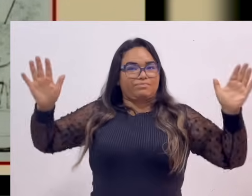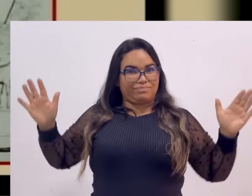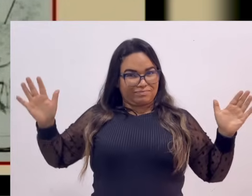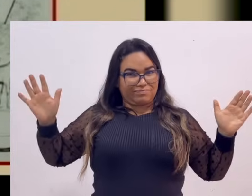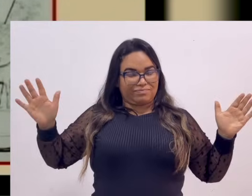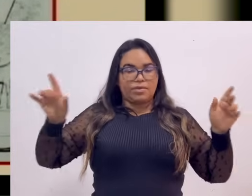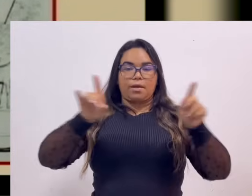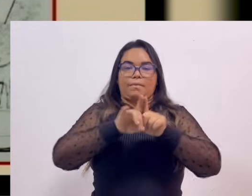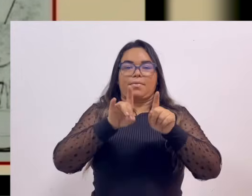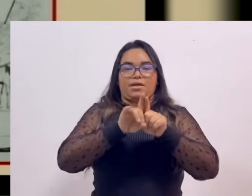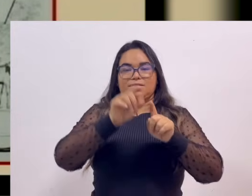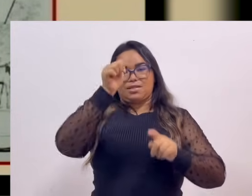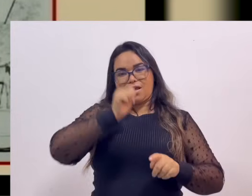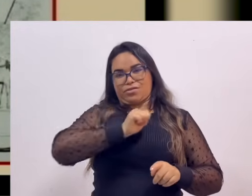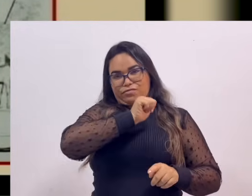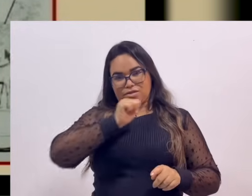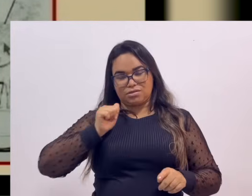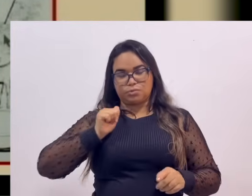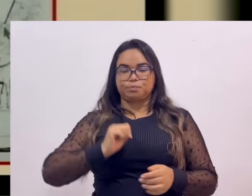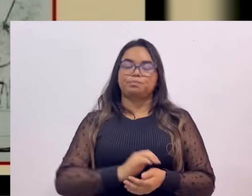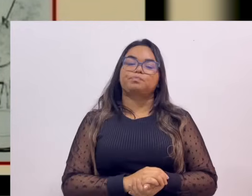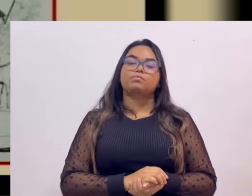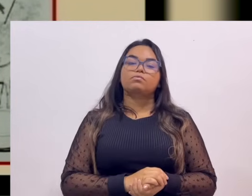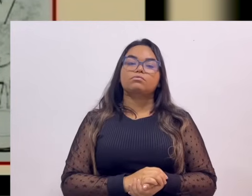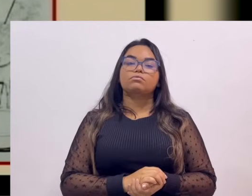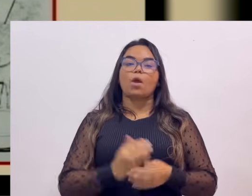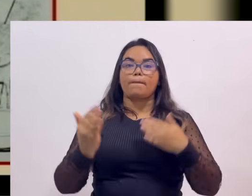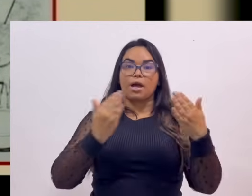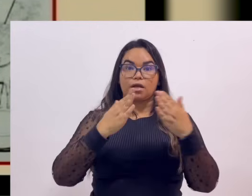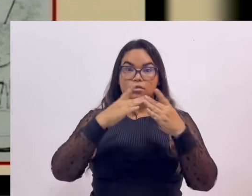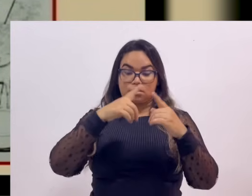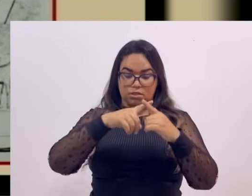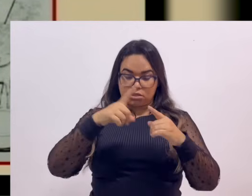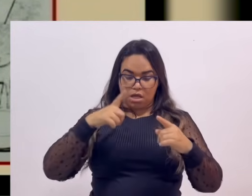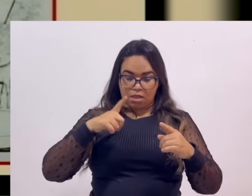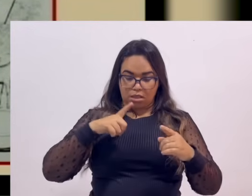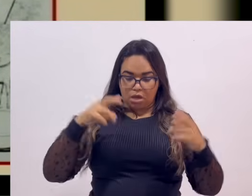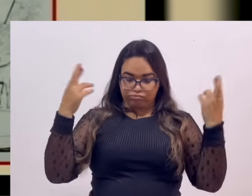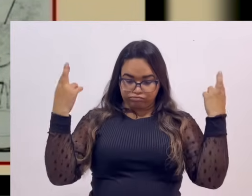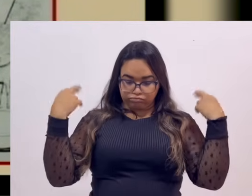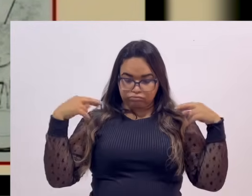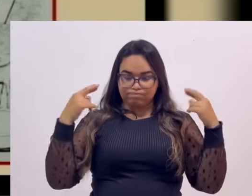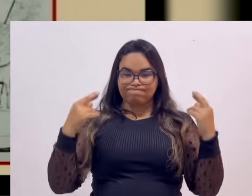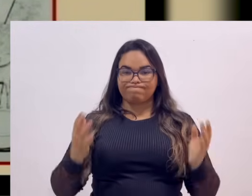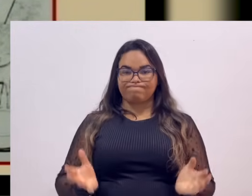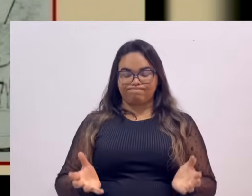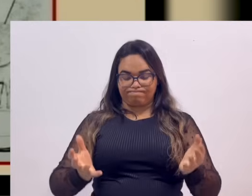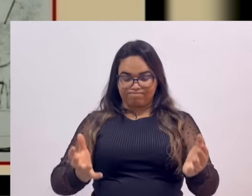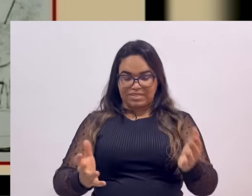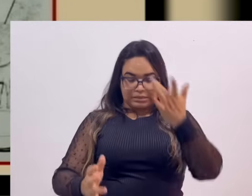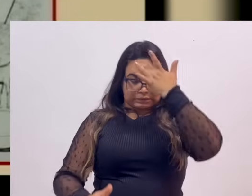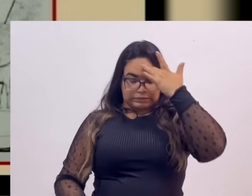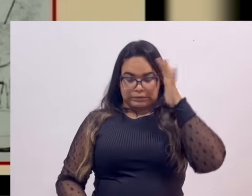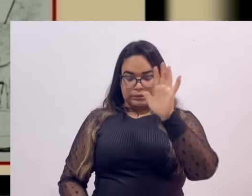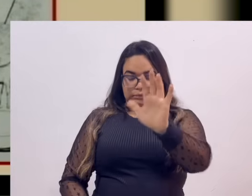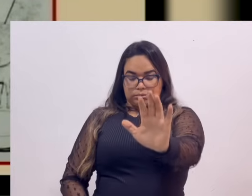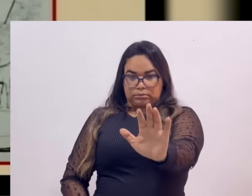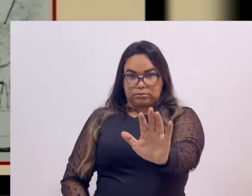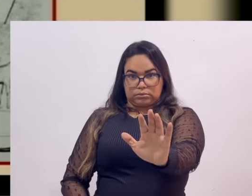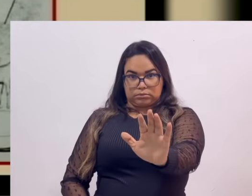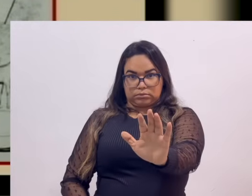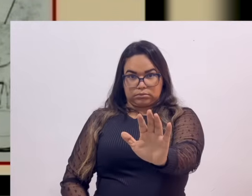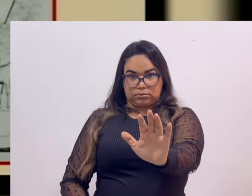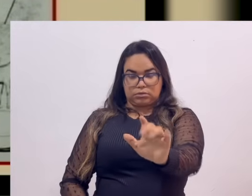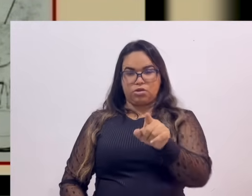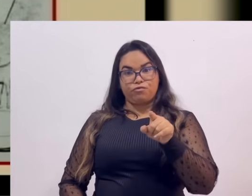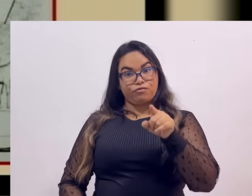atado com uma corda e era preciso que se sacrificasse o cordeiro era necessário que a pessoa tomasse parte disso